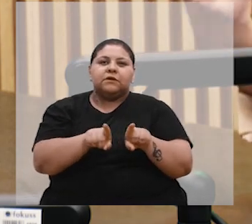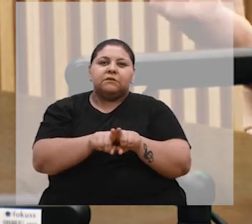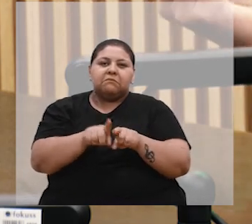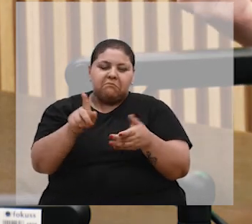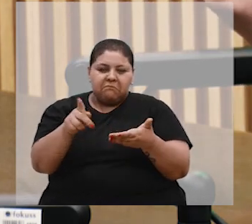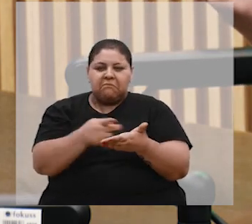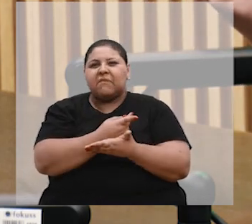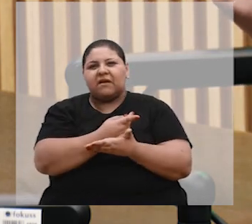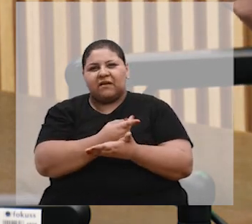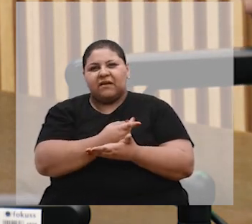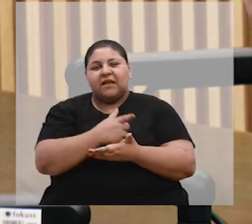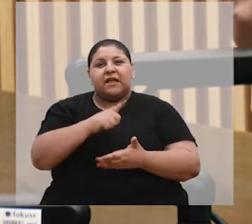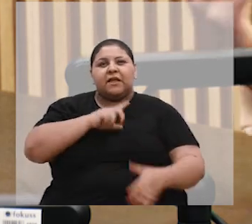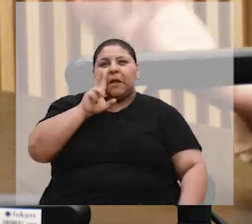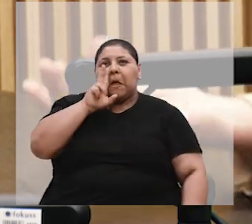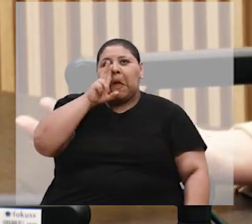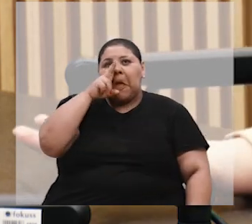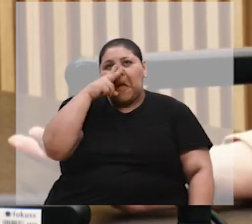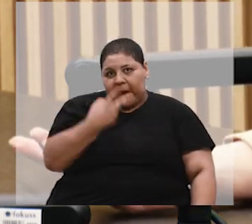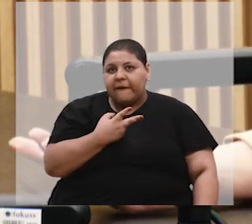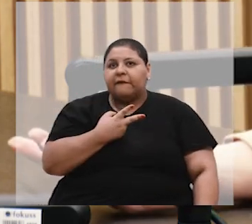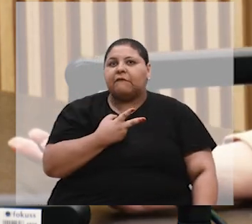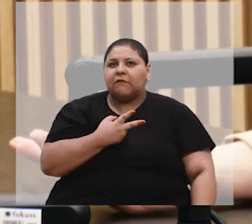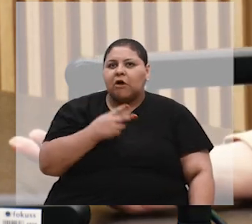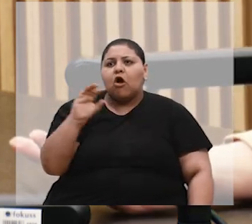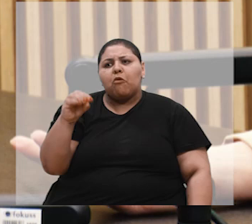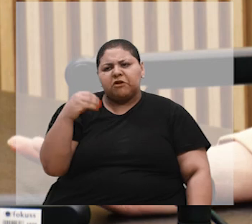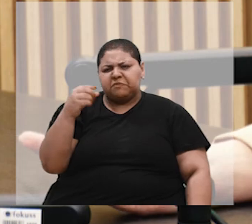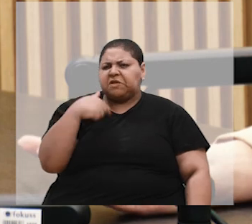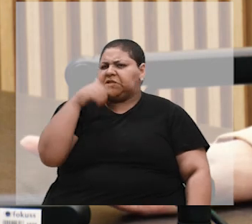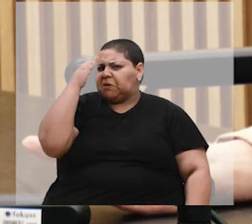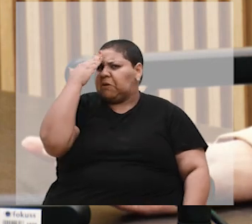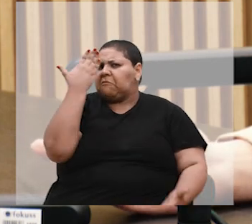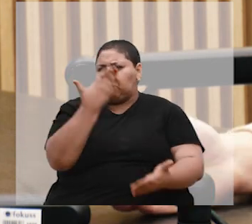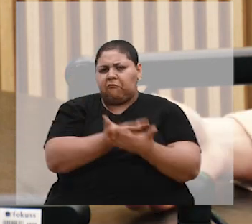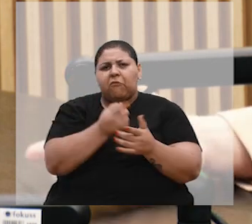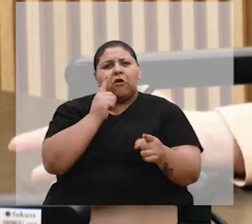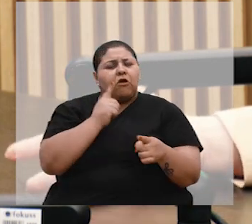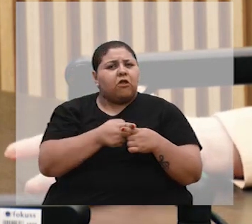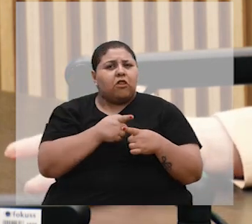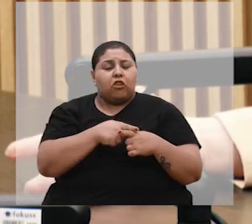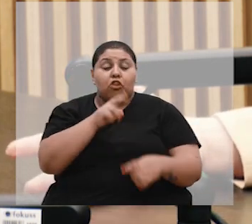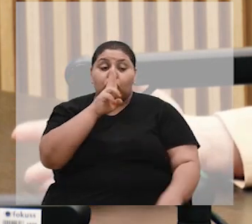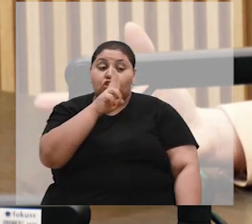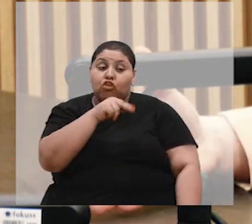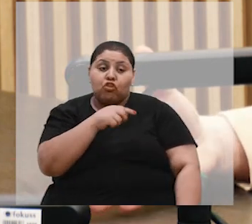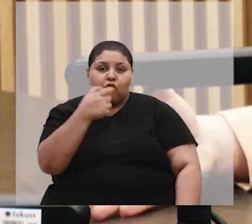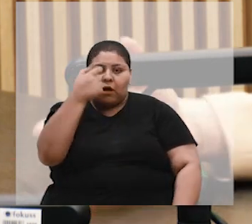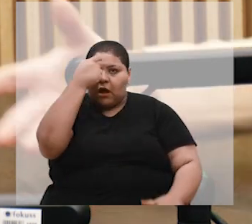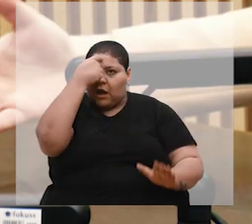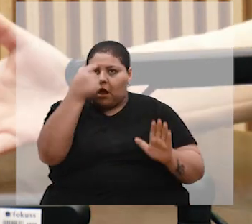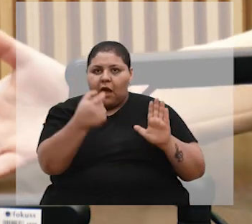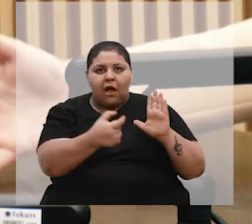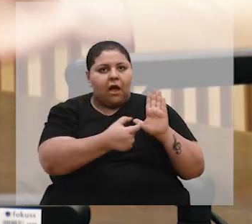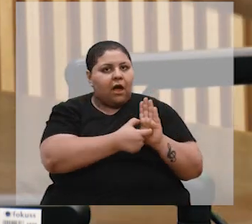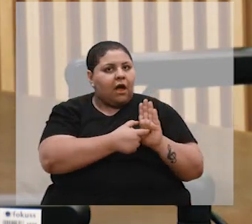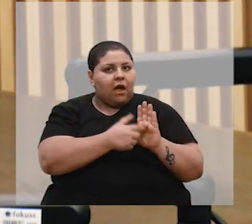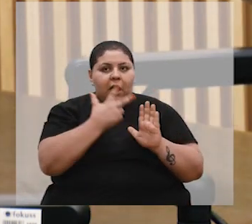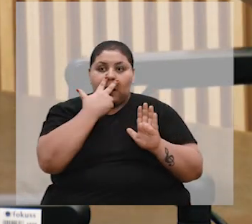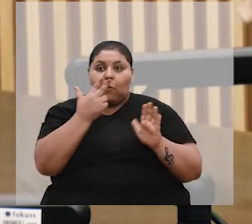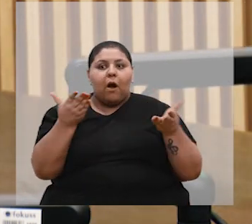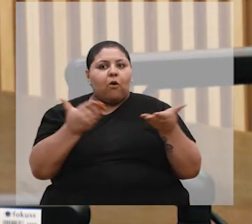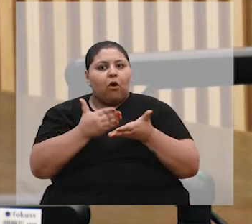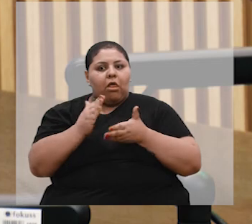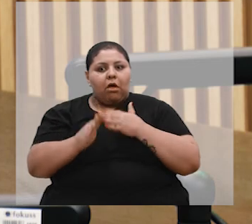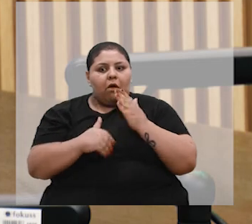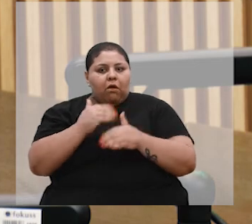a gente vai ter aí uma força, né? E vai ser uma grande experimentação, acredito eu, porque nós nunca tivemos a inteligência artificial tão avançada, e isso tem